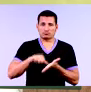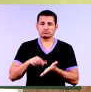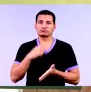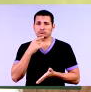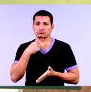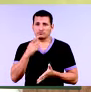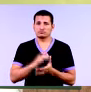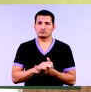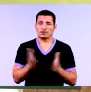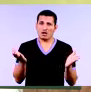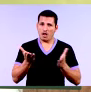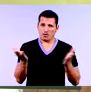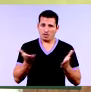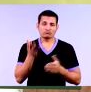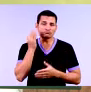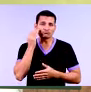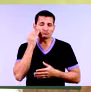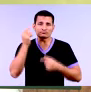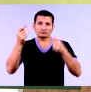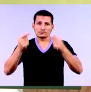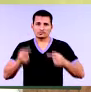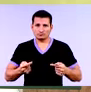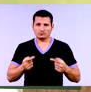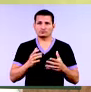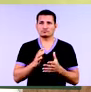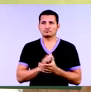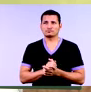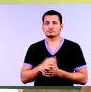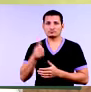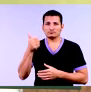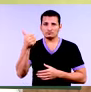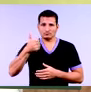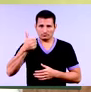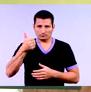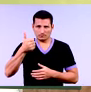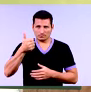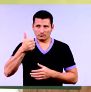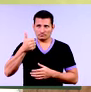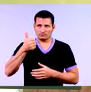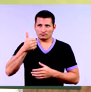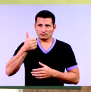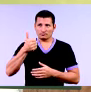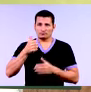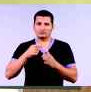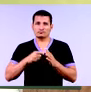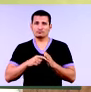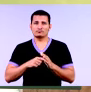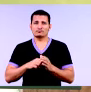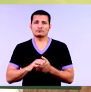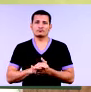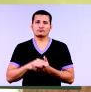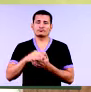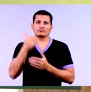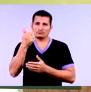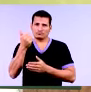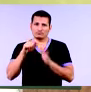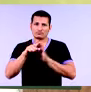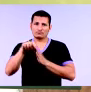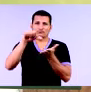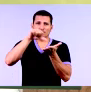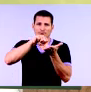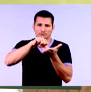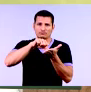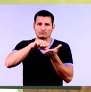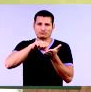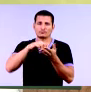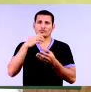gente vai abordar as questões pela primeira indagação que vocês receberam aí no polo, que foi perguntando como funciona, o